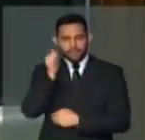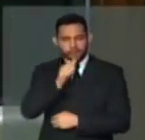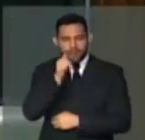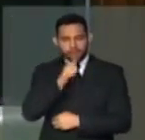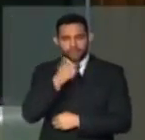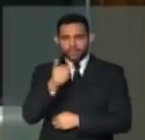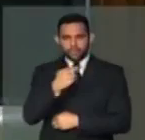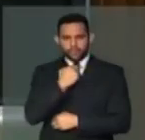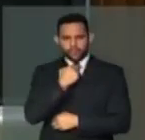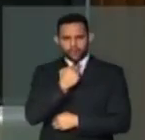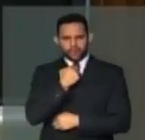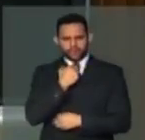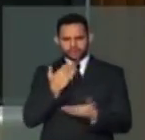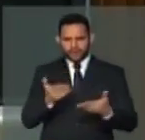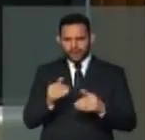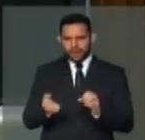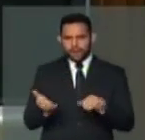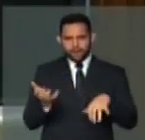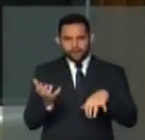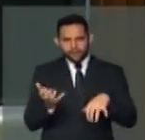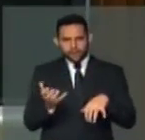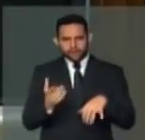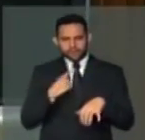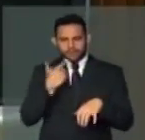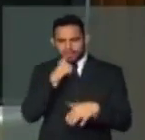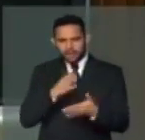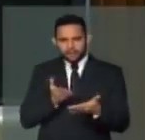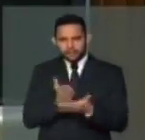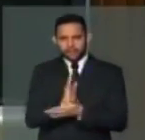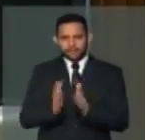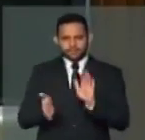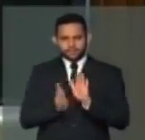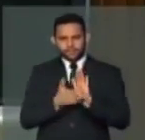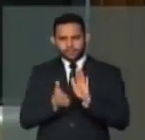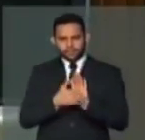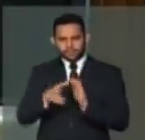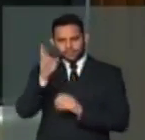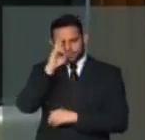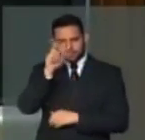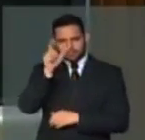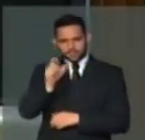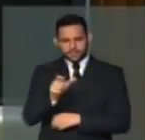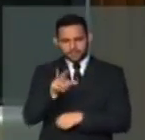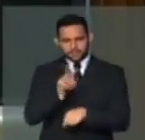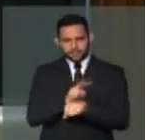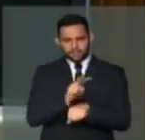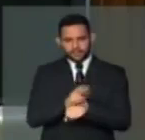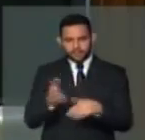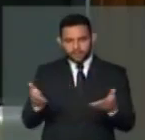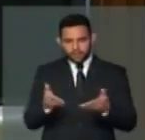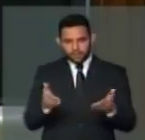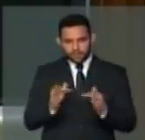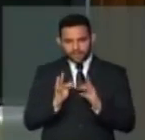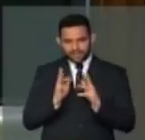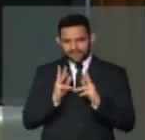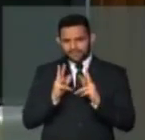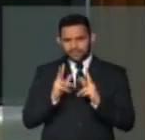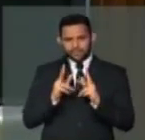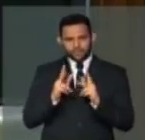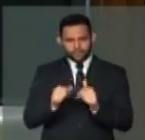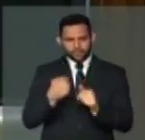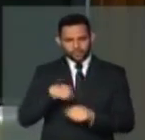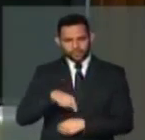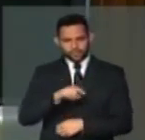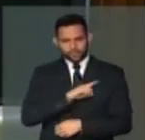pode o parlamento não ter aprovado essa proposta que Vossa Excelência defendeu aqui agora. Terá todo